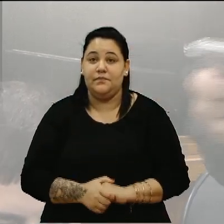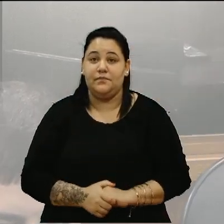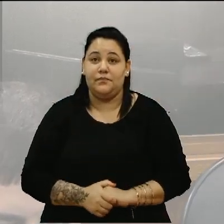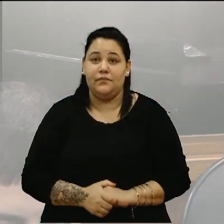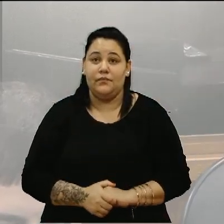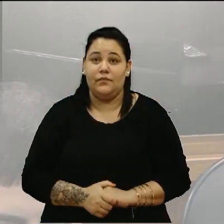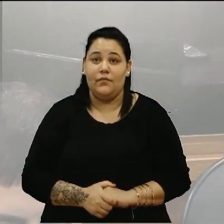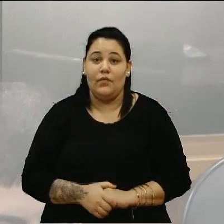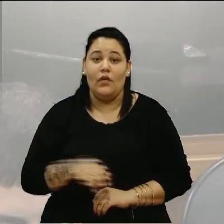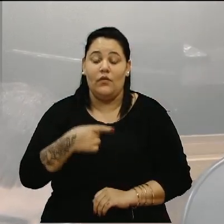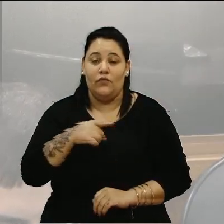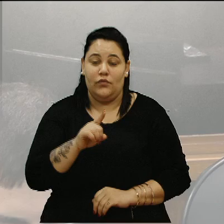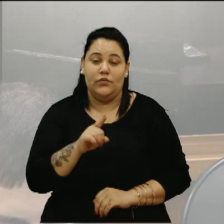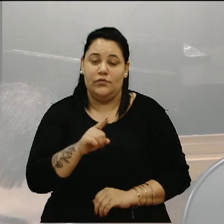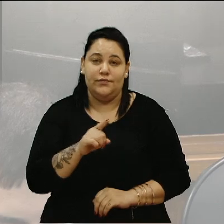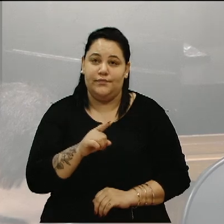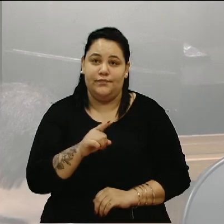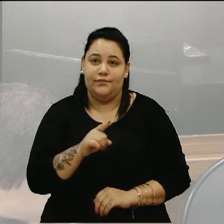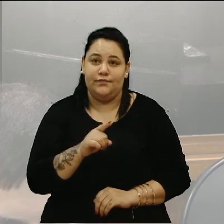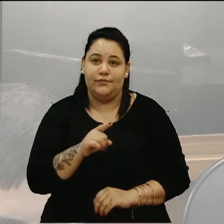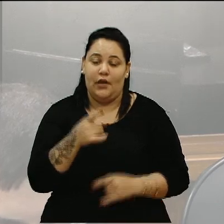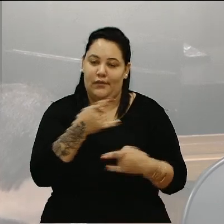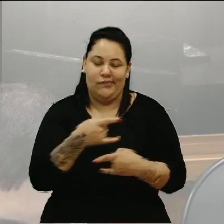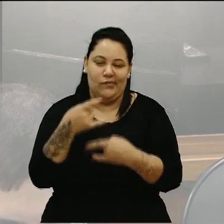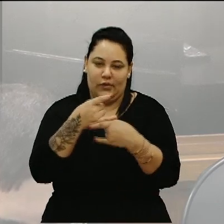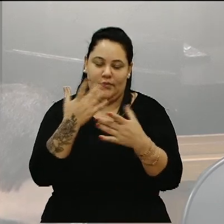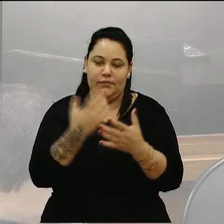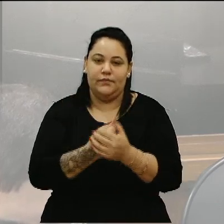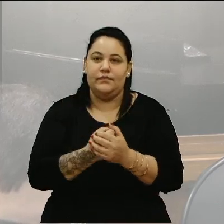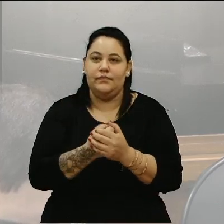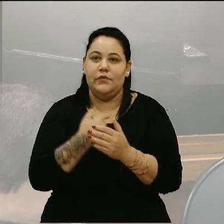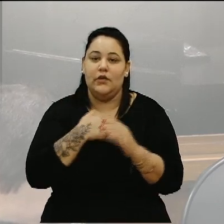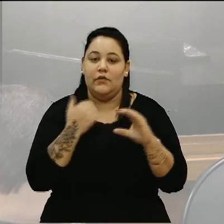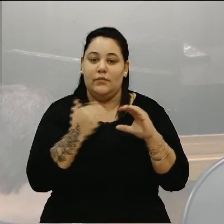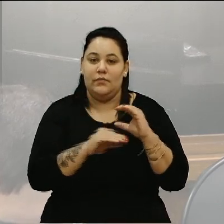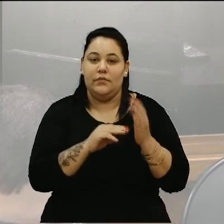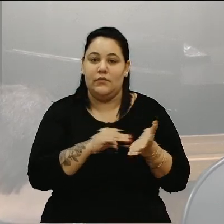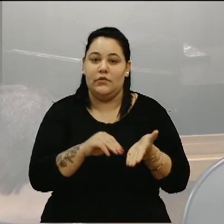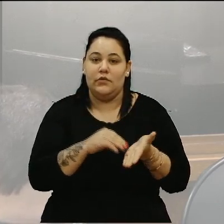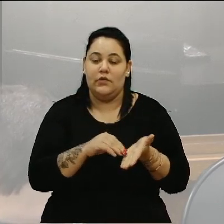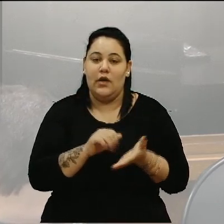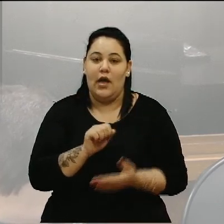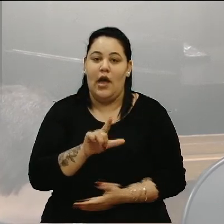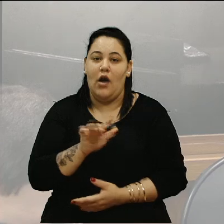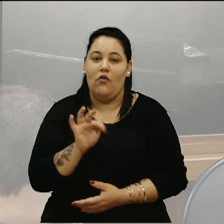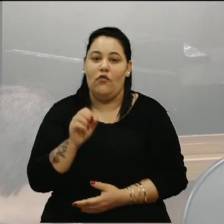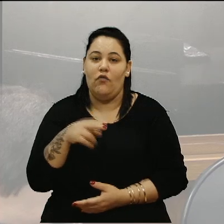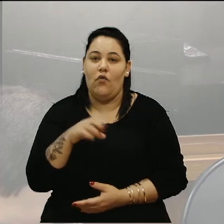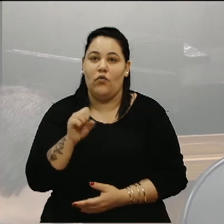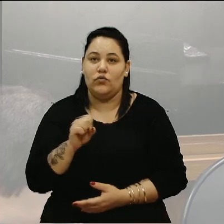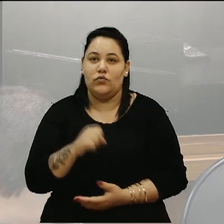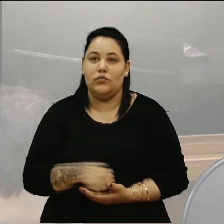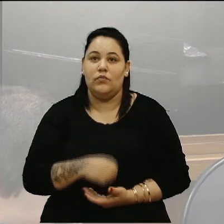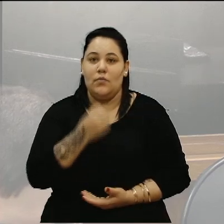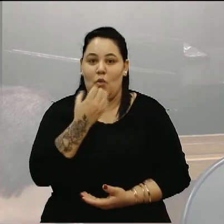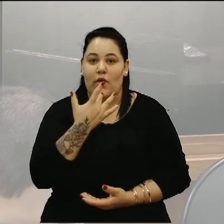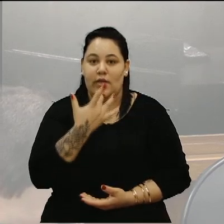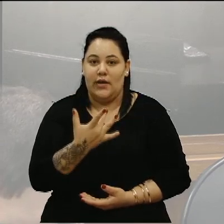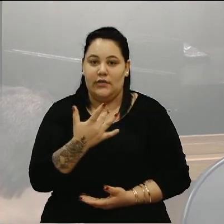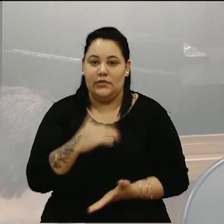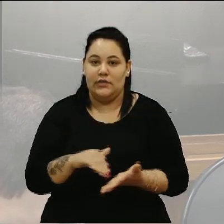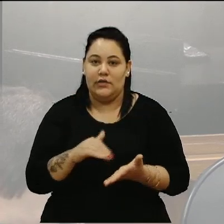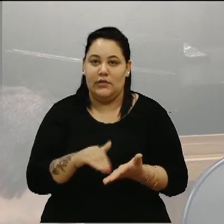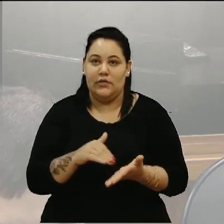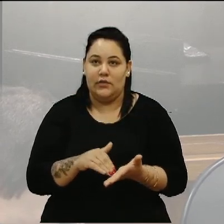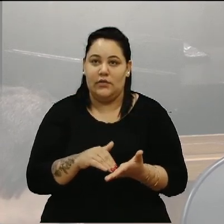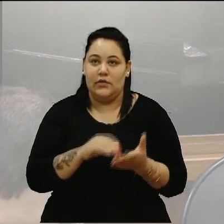Fui virtualmente. Mandei uma mensagem para o secretário Alfonso. Boa tarde, secretário. É possível verificar e realizar